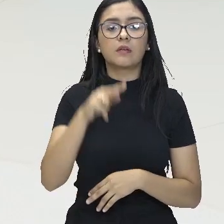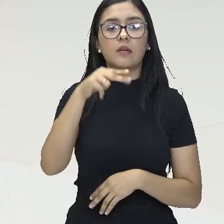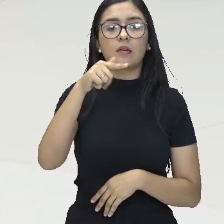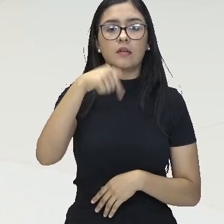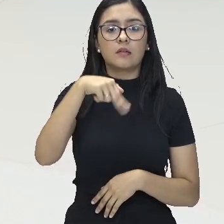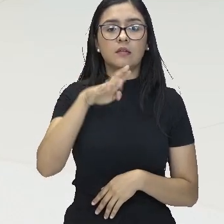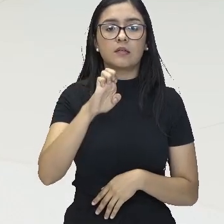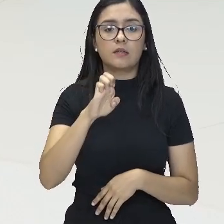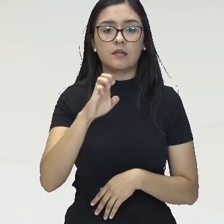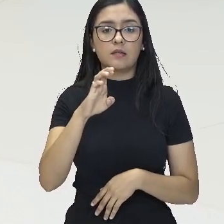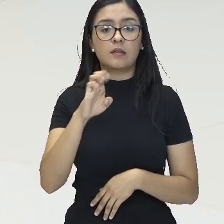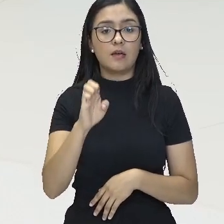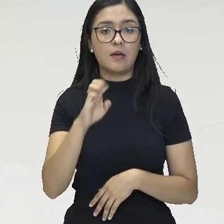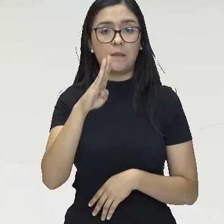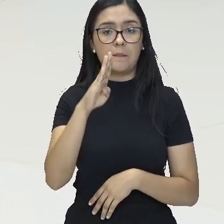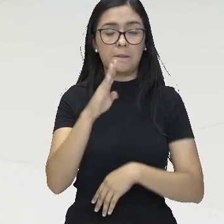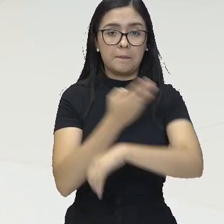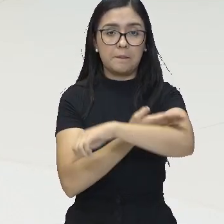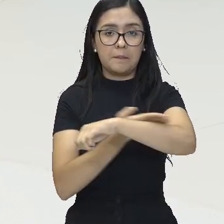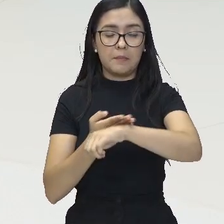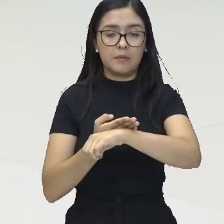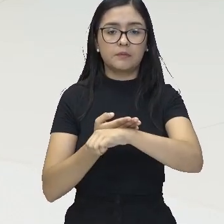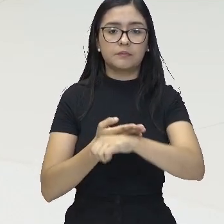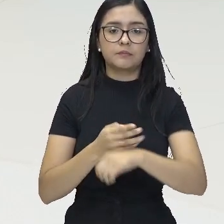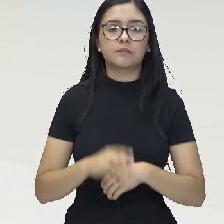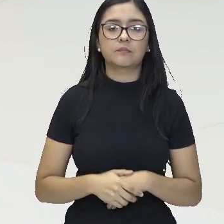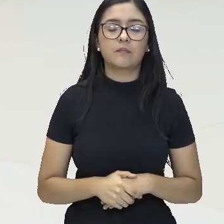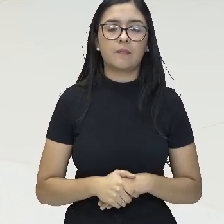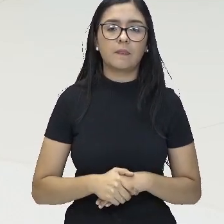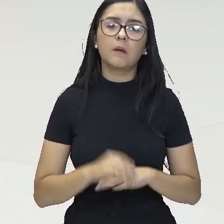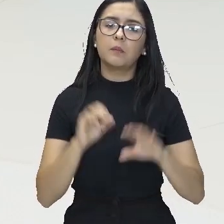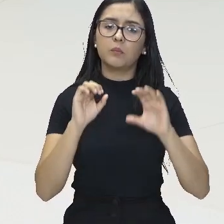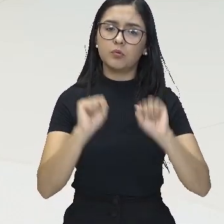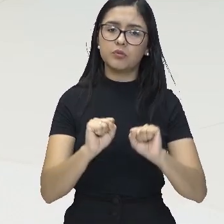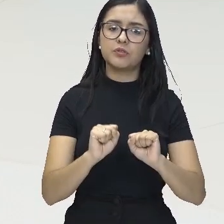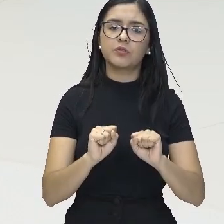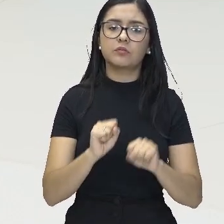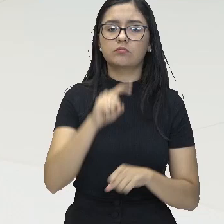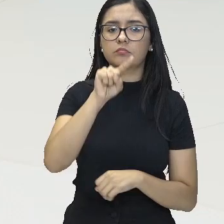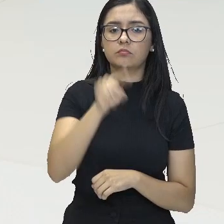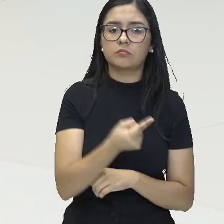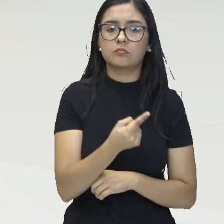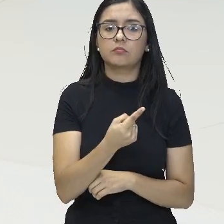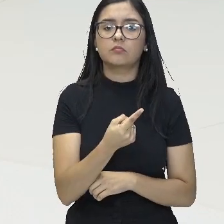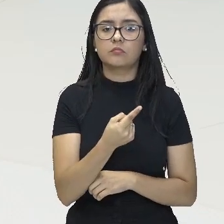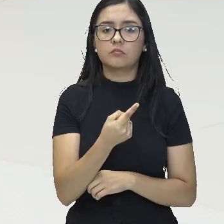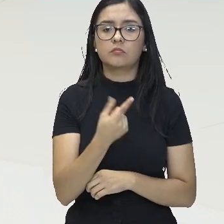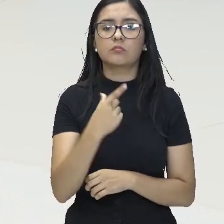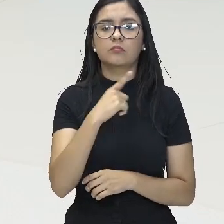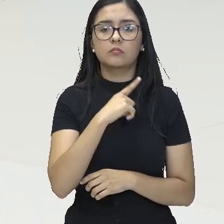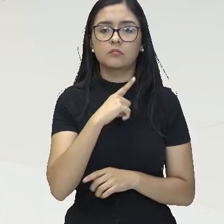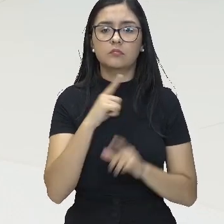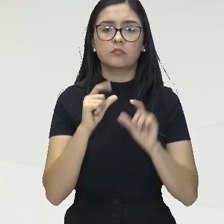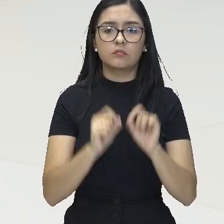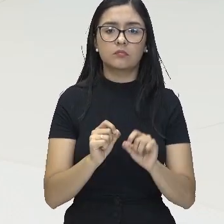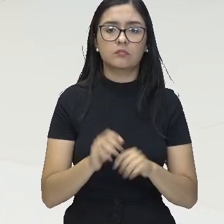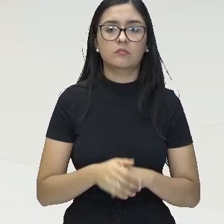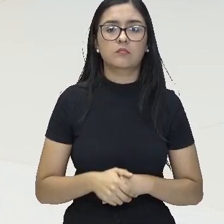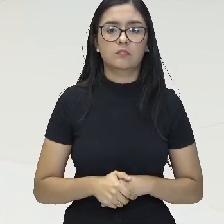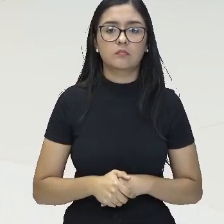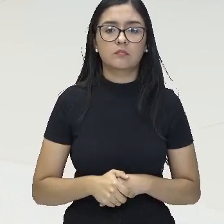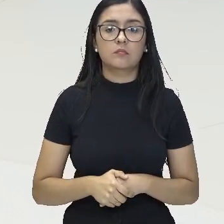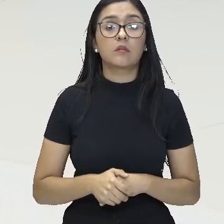adjetiva explicativa. Poderia, no lugar dessas vírgulas aí, vir também um travessão. Então, isso aí é o